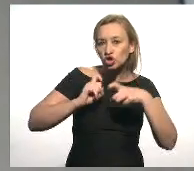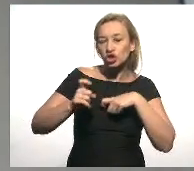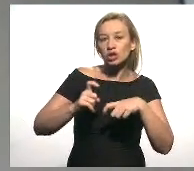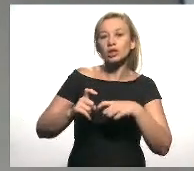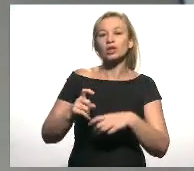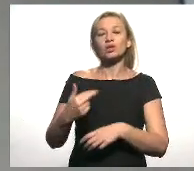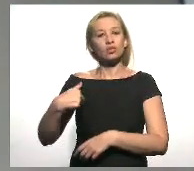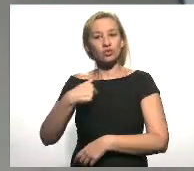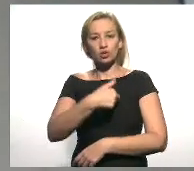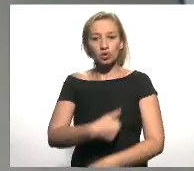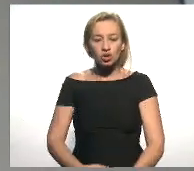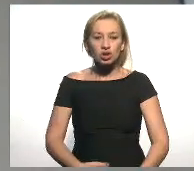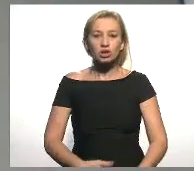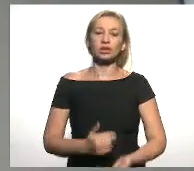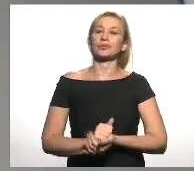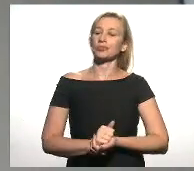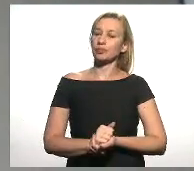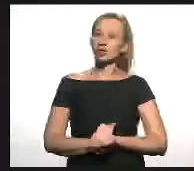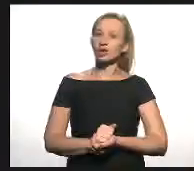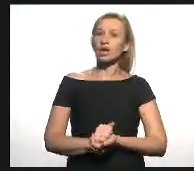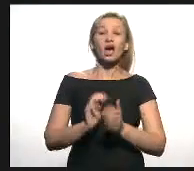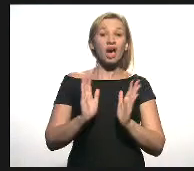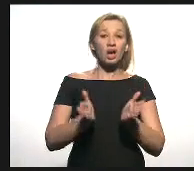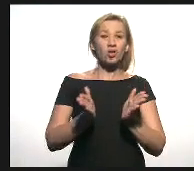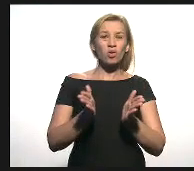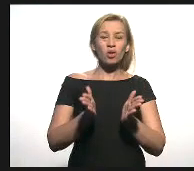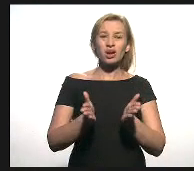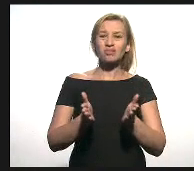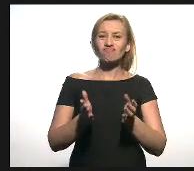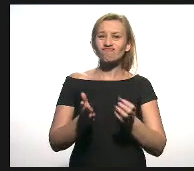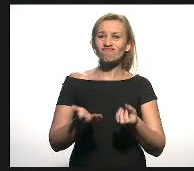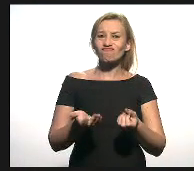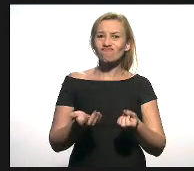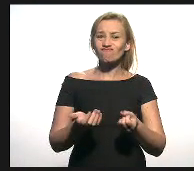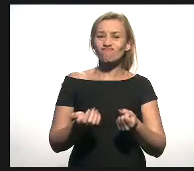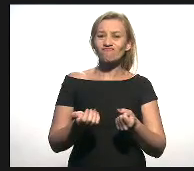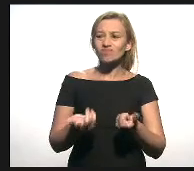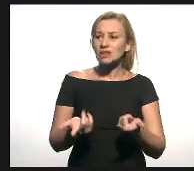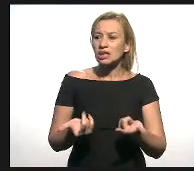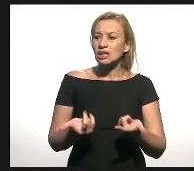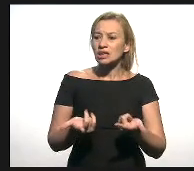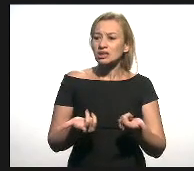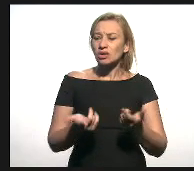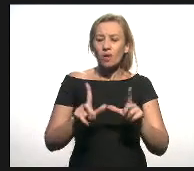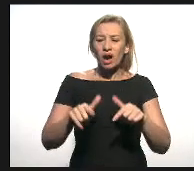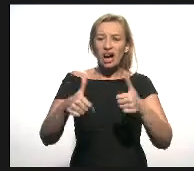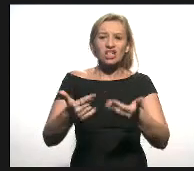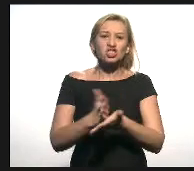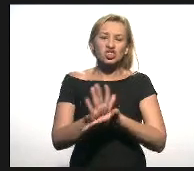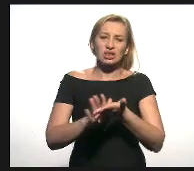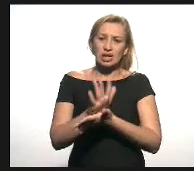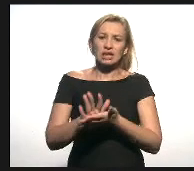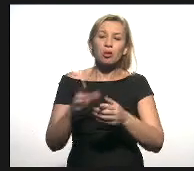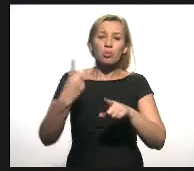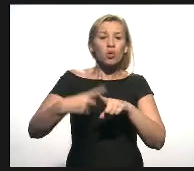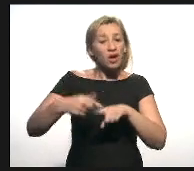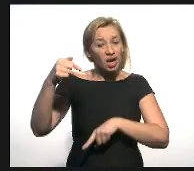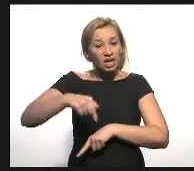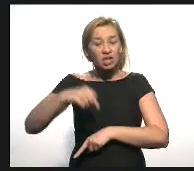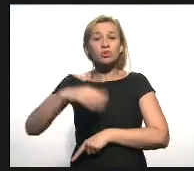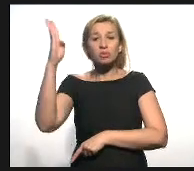desenvolver qualquer política de conversão industrial para que fôssemos capazes de produzir aqui no Brasil